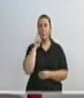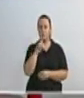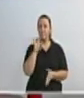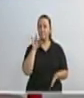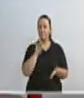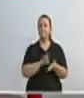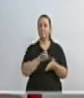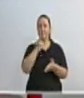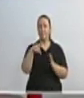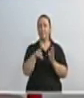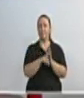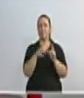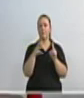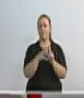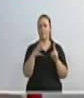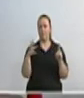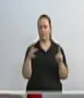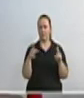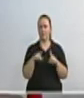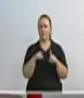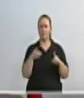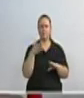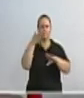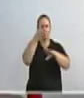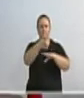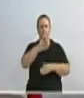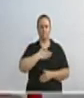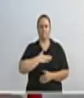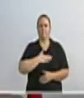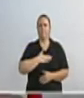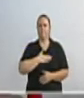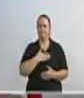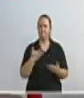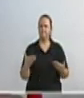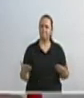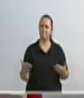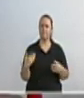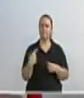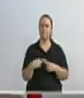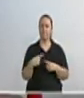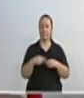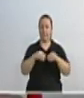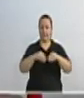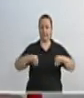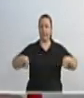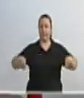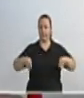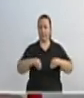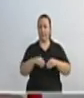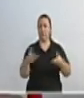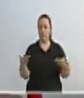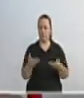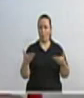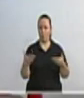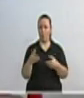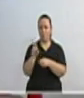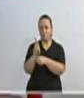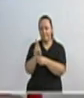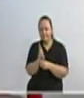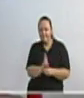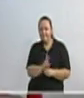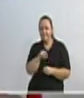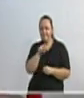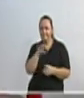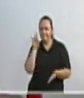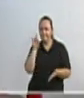Grande. E lá fomos surpreendidos, né, pelo fato de que o terreno que hoje se destina ou que se busca a